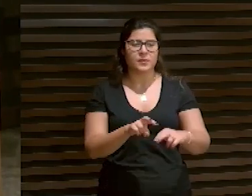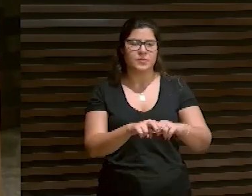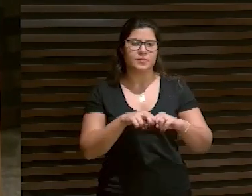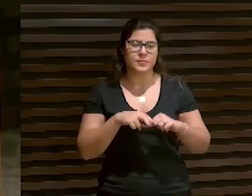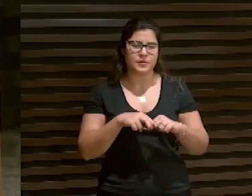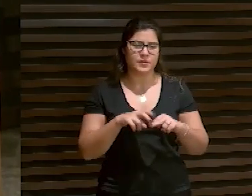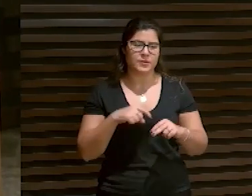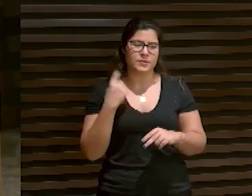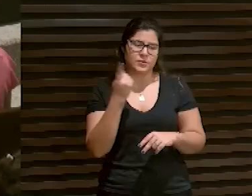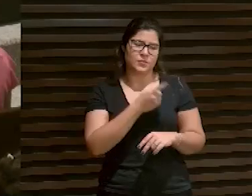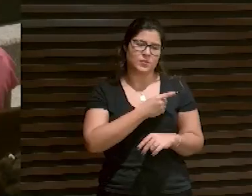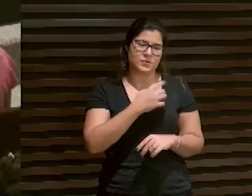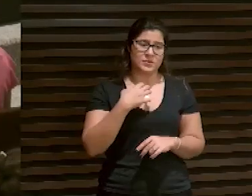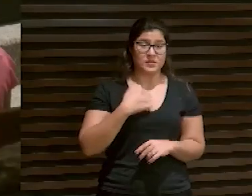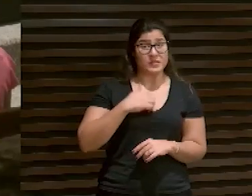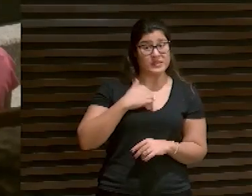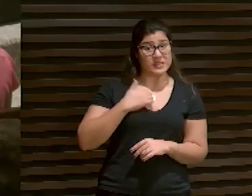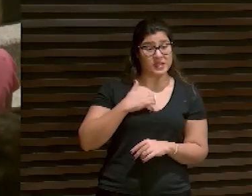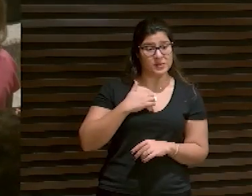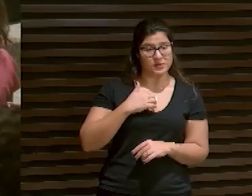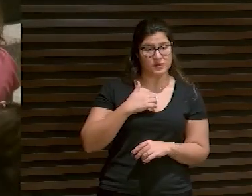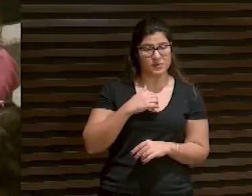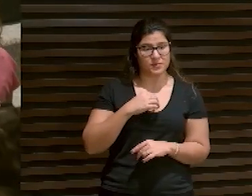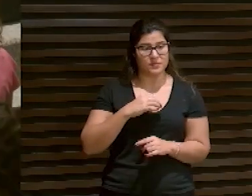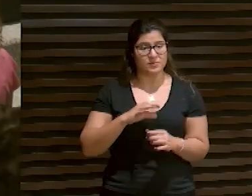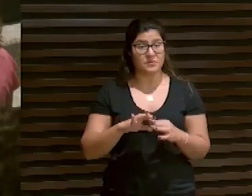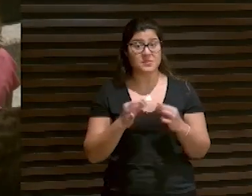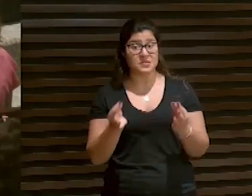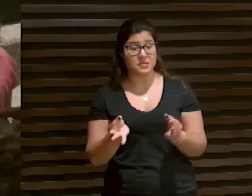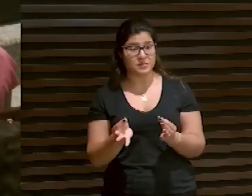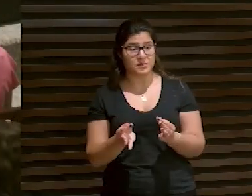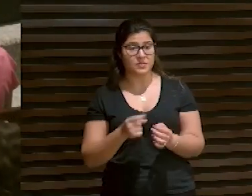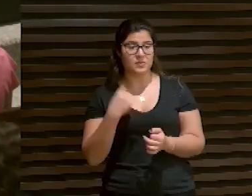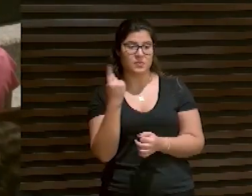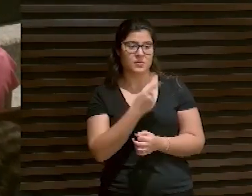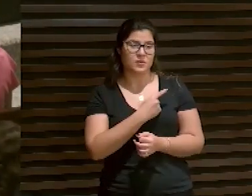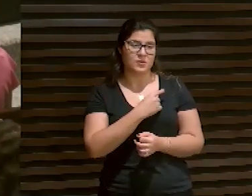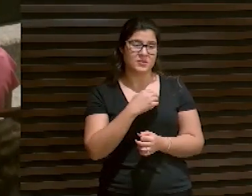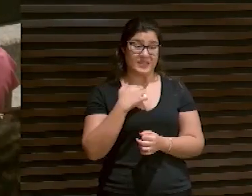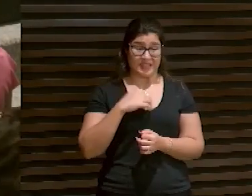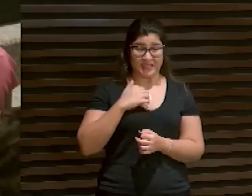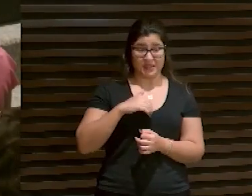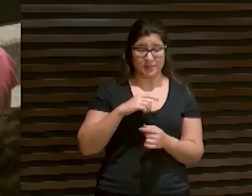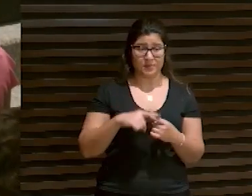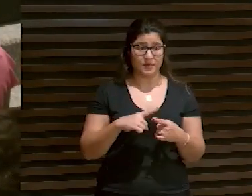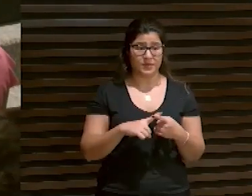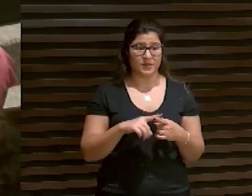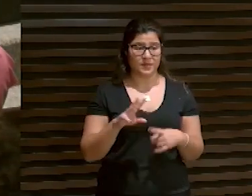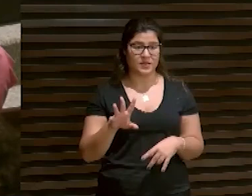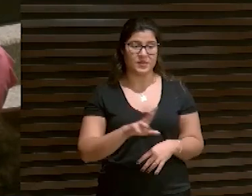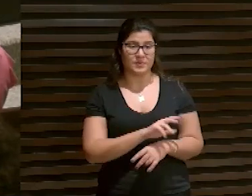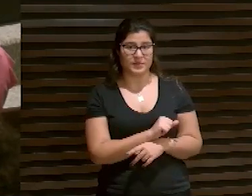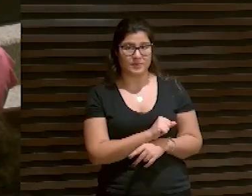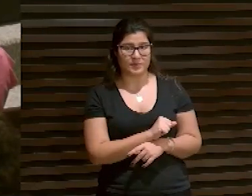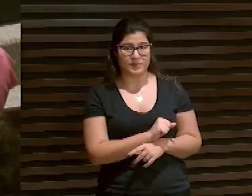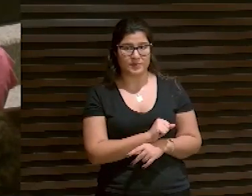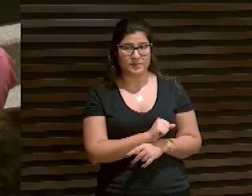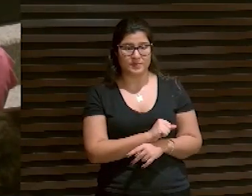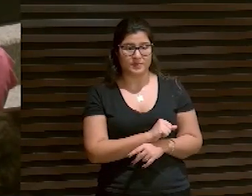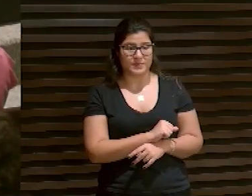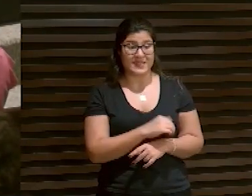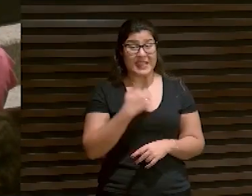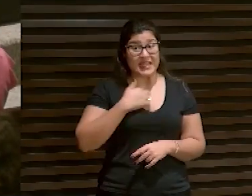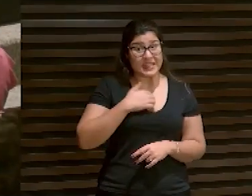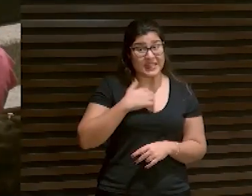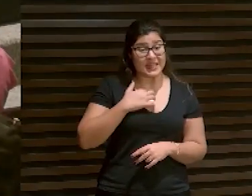ela é simples. Nós nos iramos porque nós amamos. A ira é uma